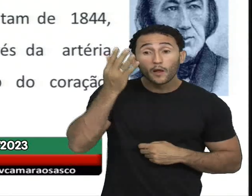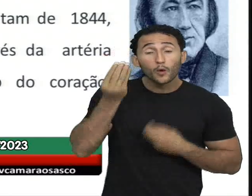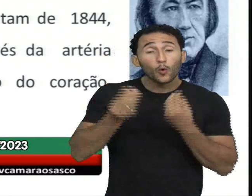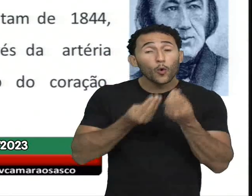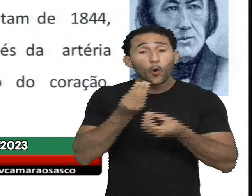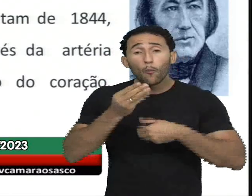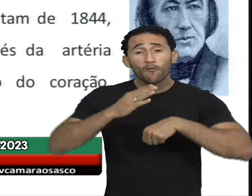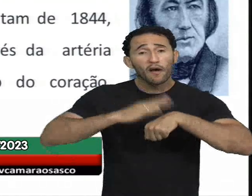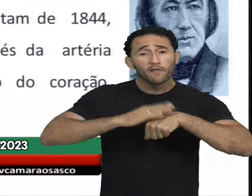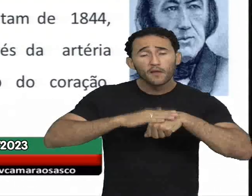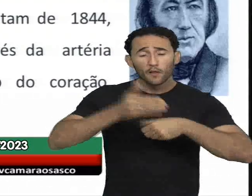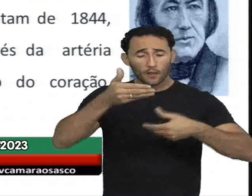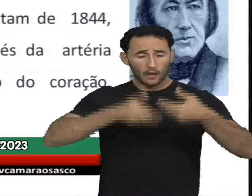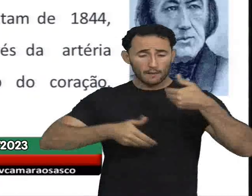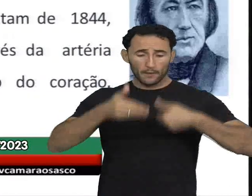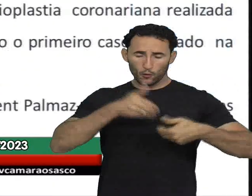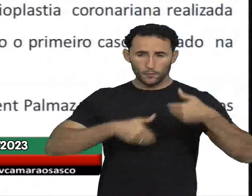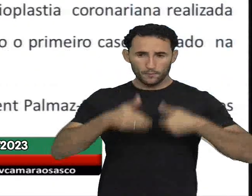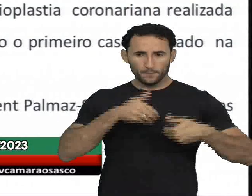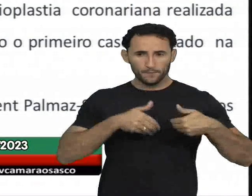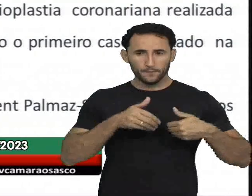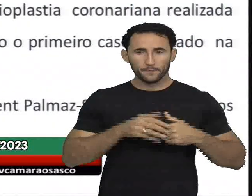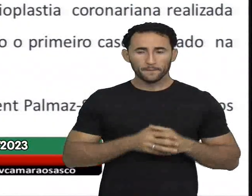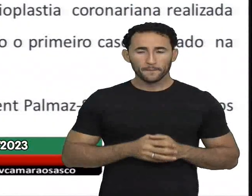para o paciente.